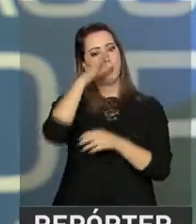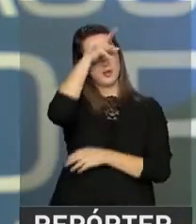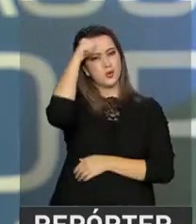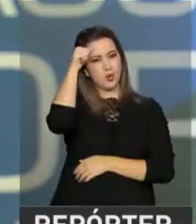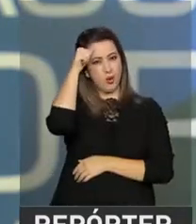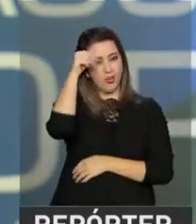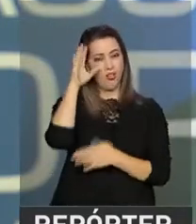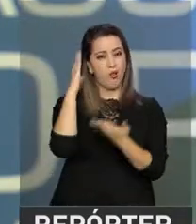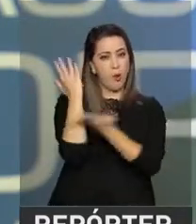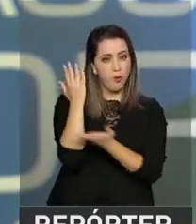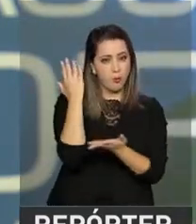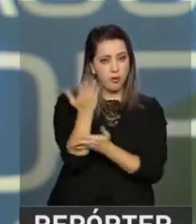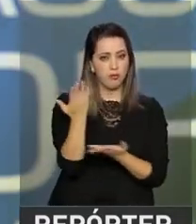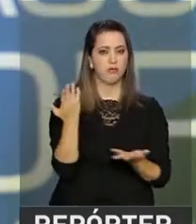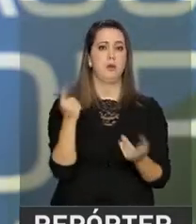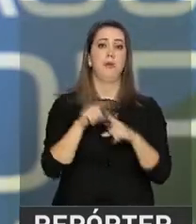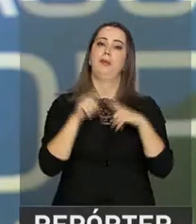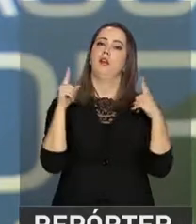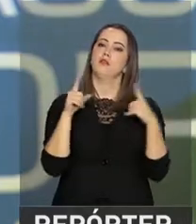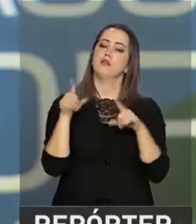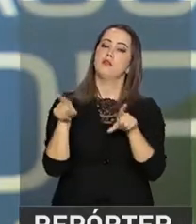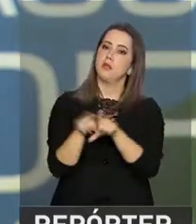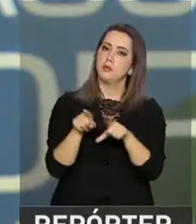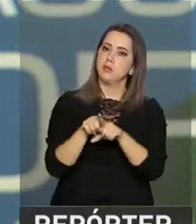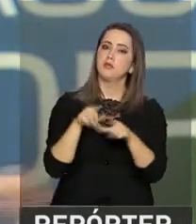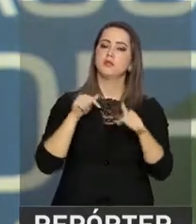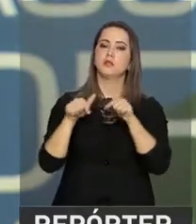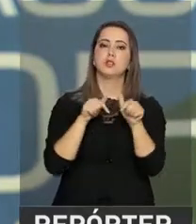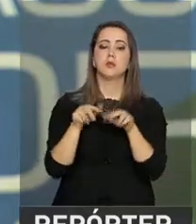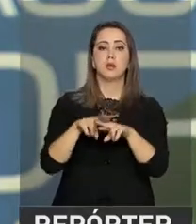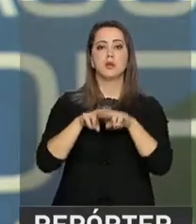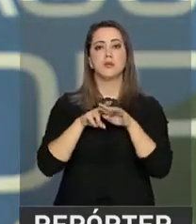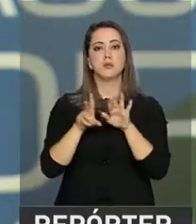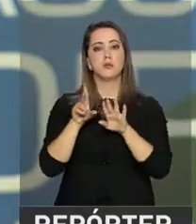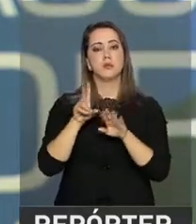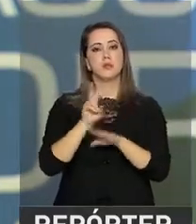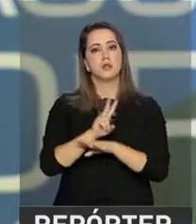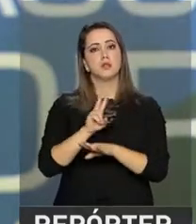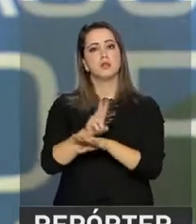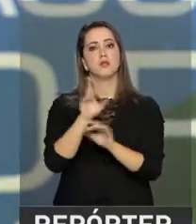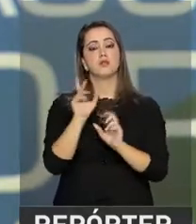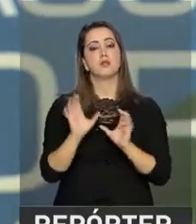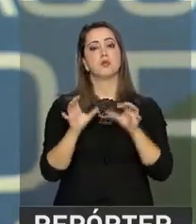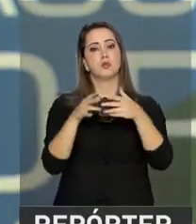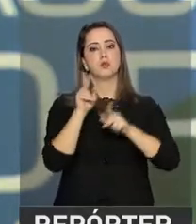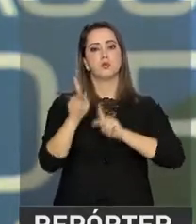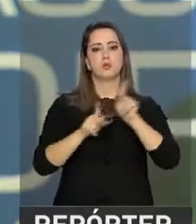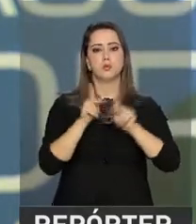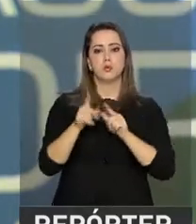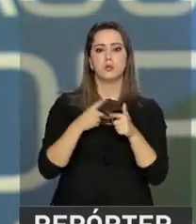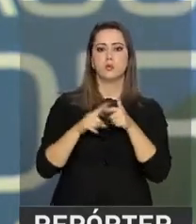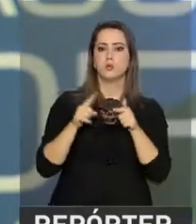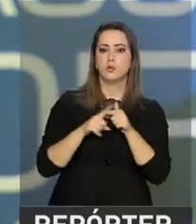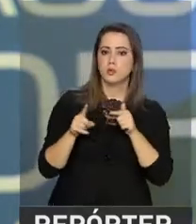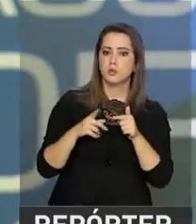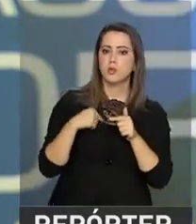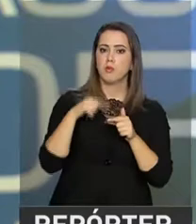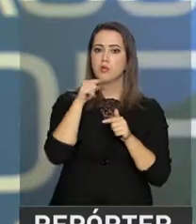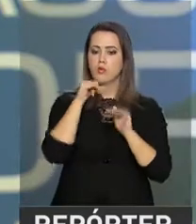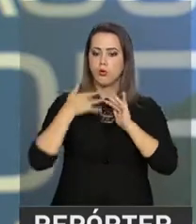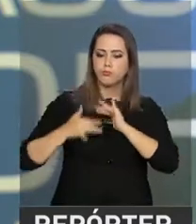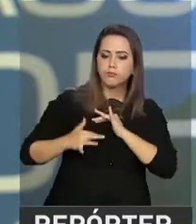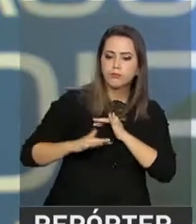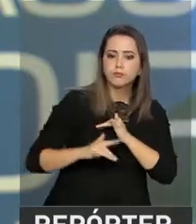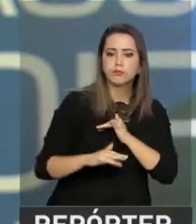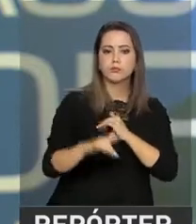foi aqui anunciado mas ele atua também na defesa dessas populações dos atingidos por barragem daqueles que não